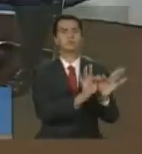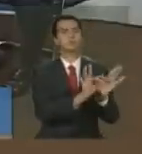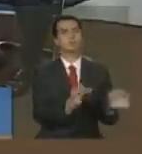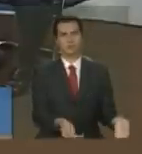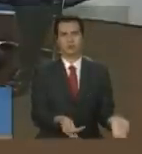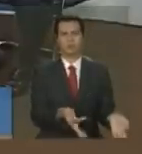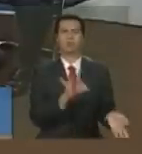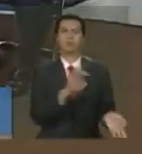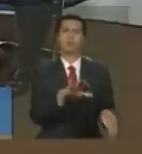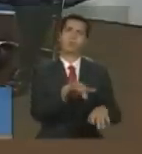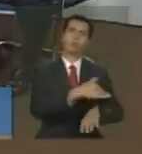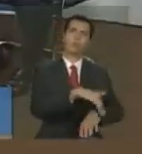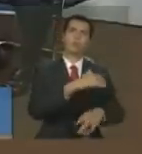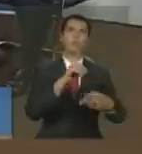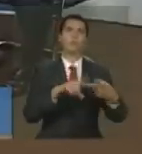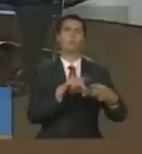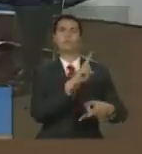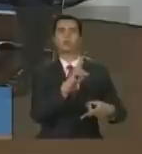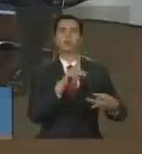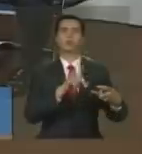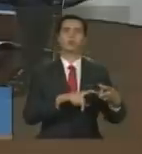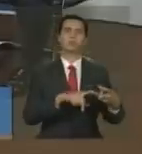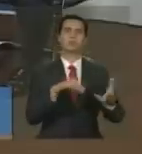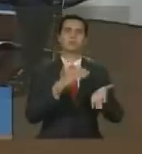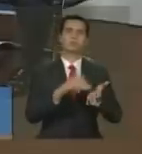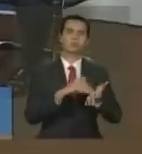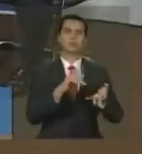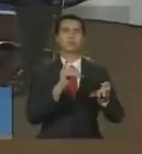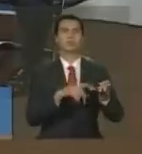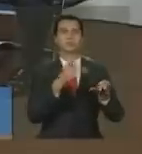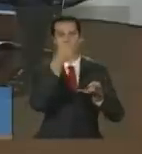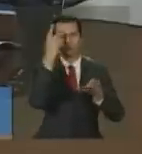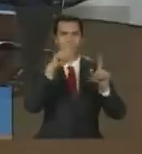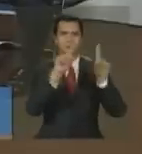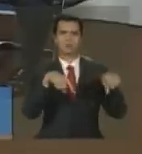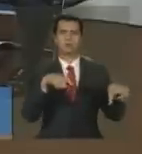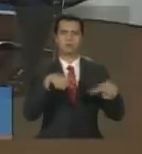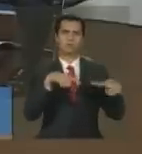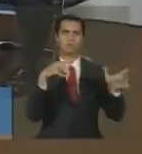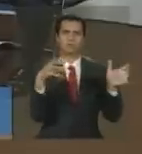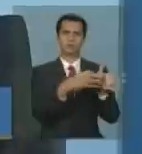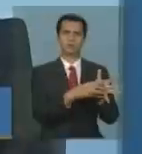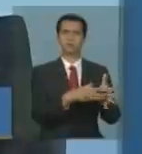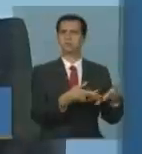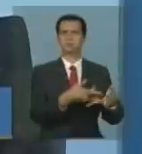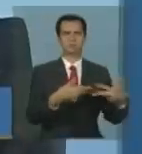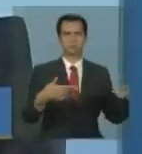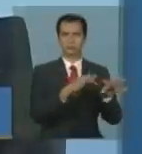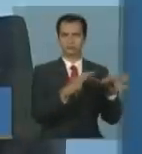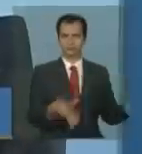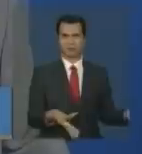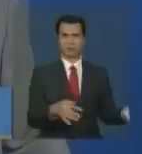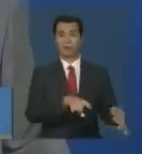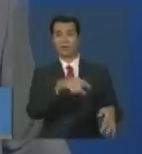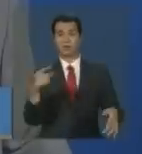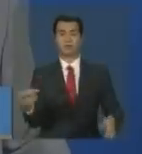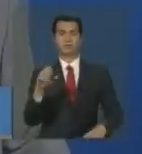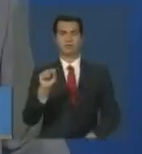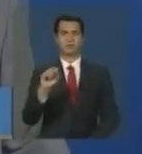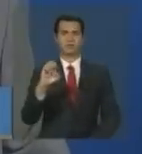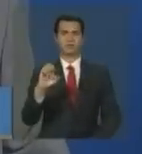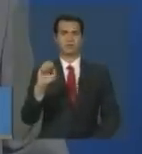ou no caso do CRAS, as pessoas que trabalham no CRAS. No caso do questionário do CRAS, não. No caso do questionário do censo, há